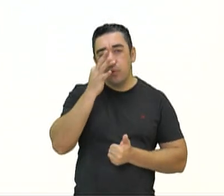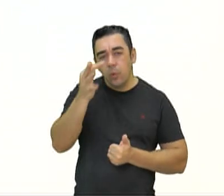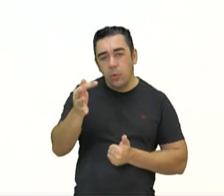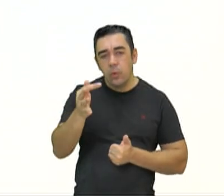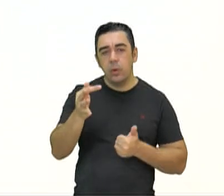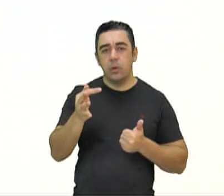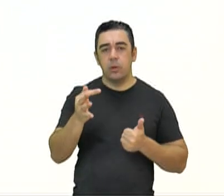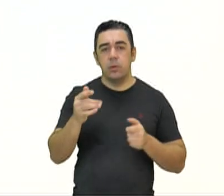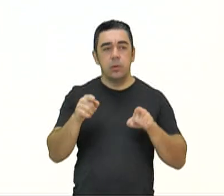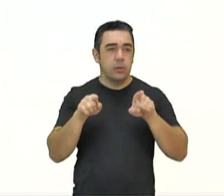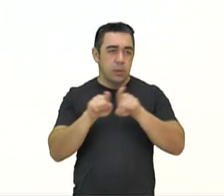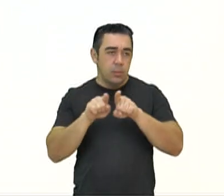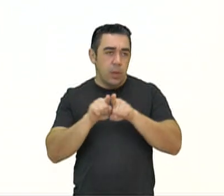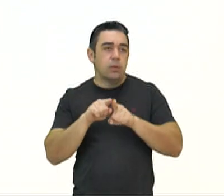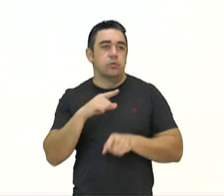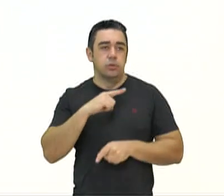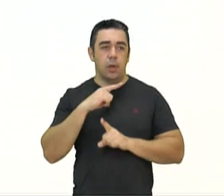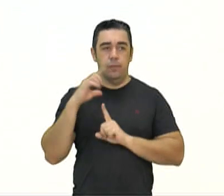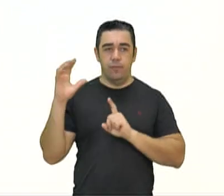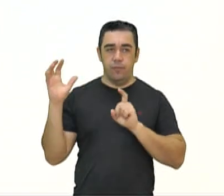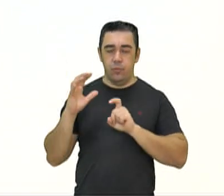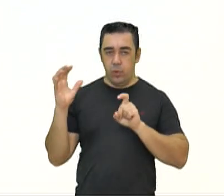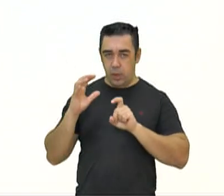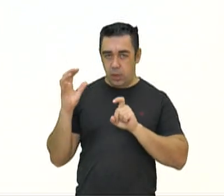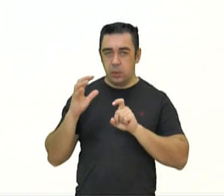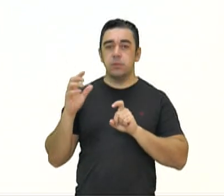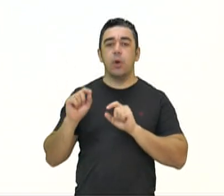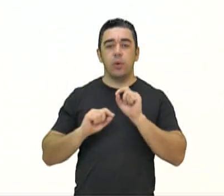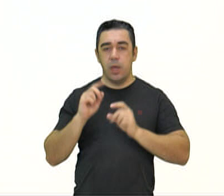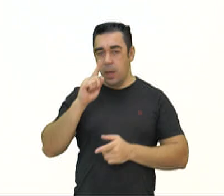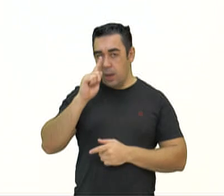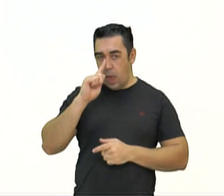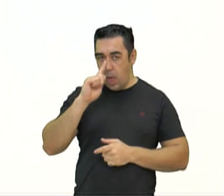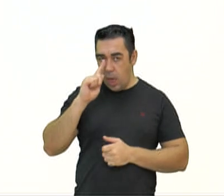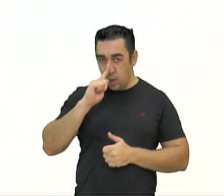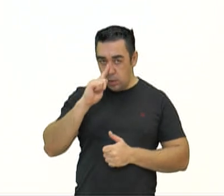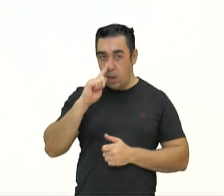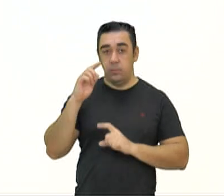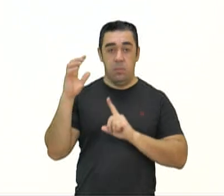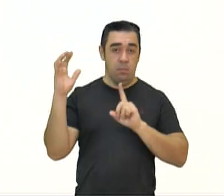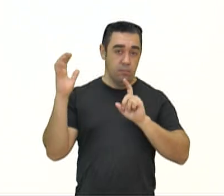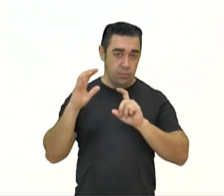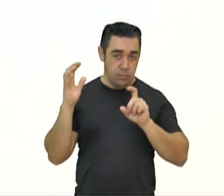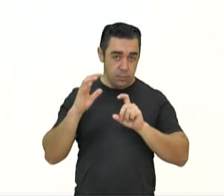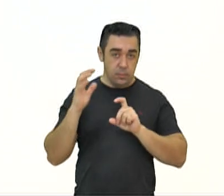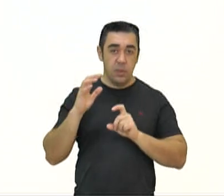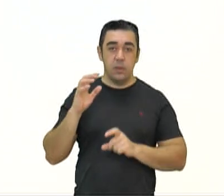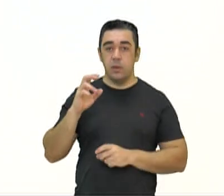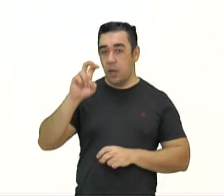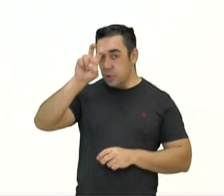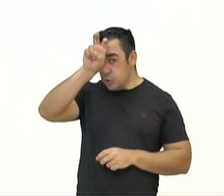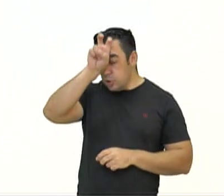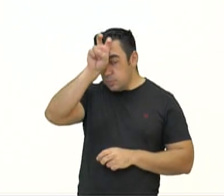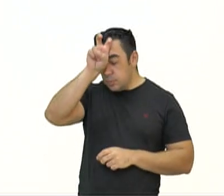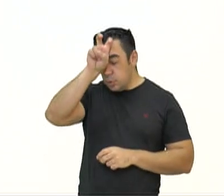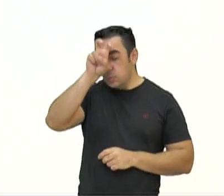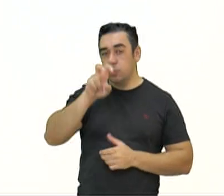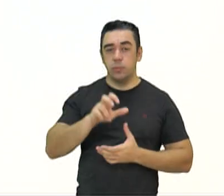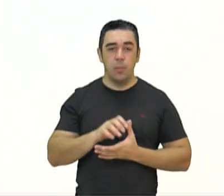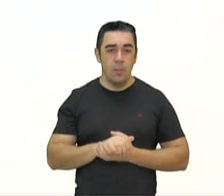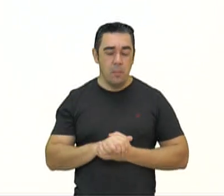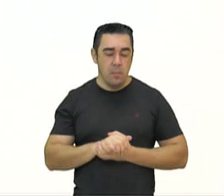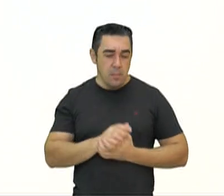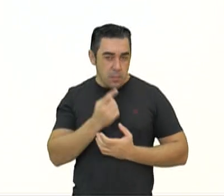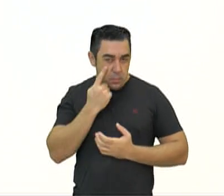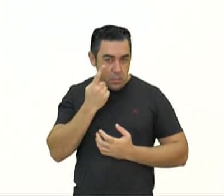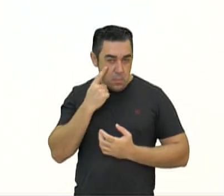Mesmo assim, a gente tem a influência ali grega, a influência egípcia, tá? Quando a